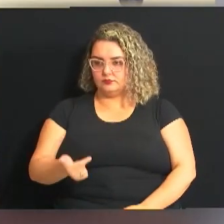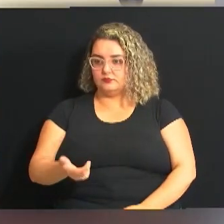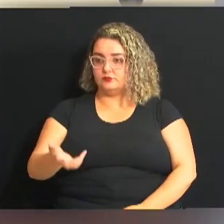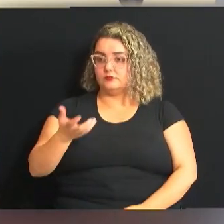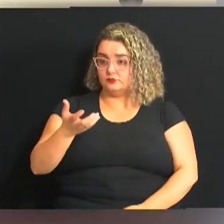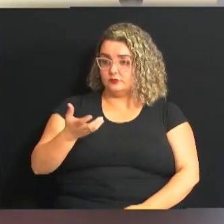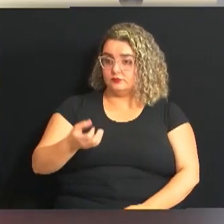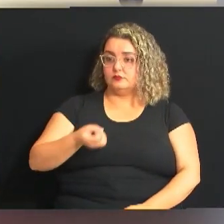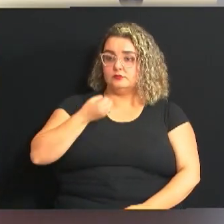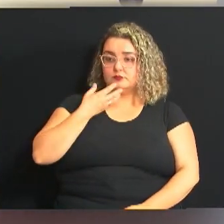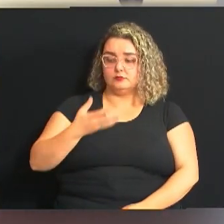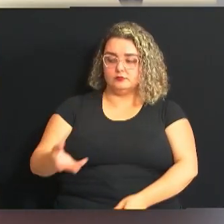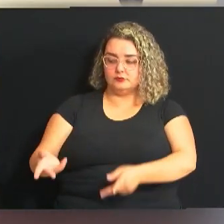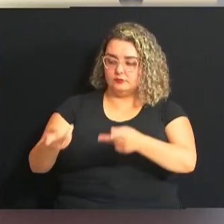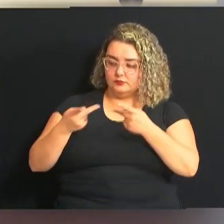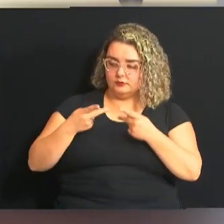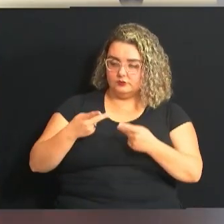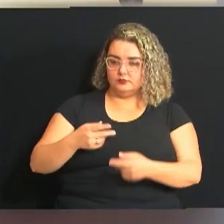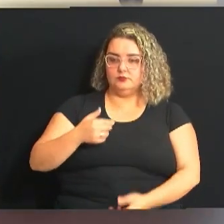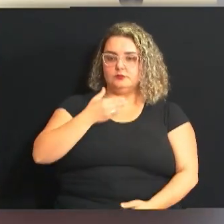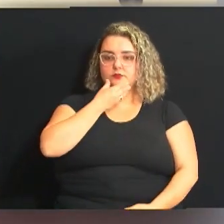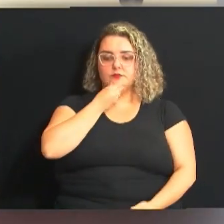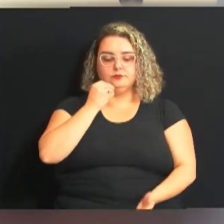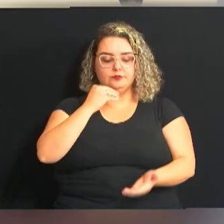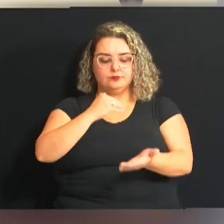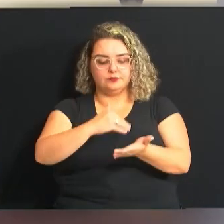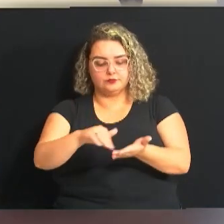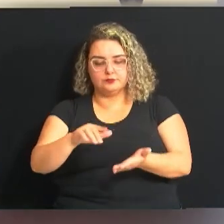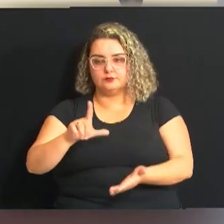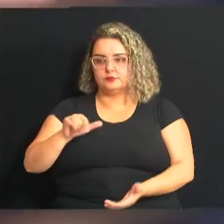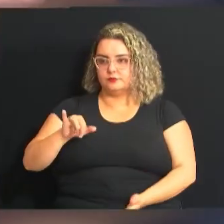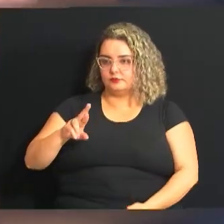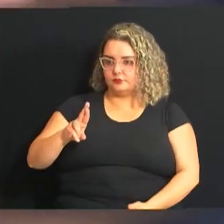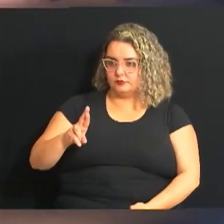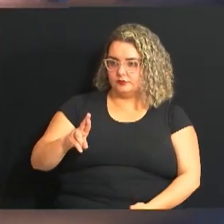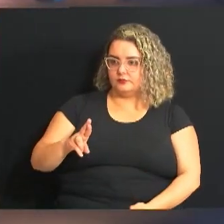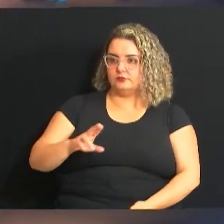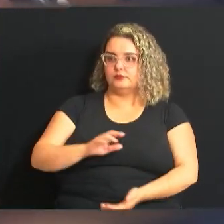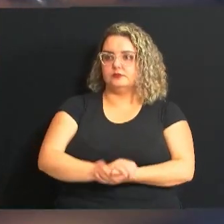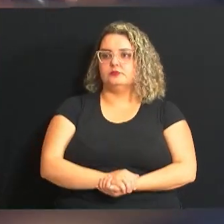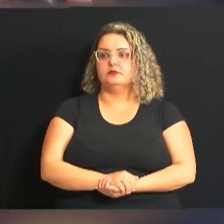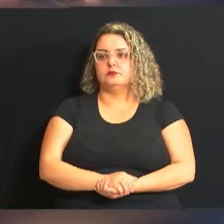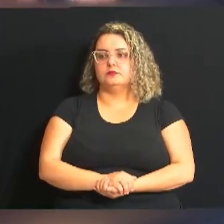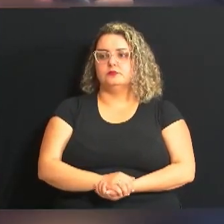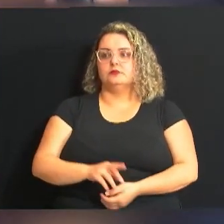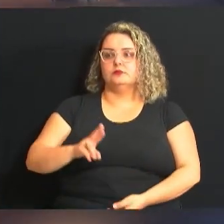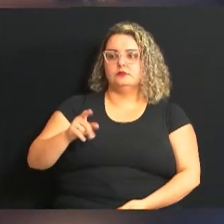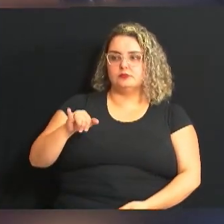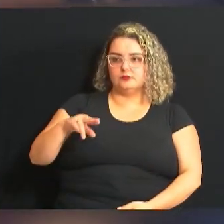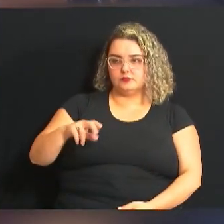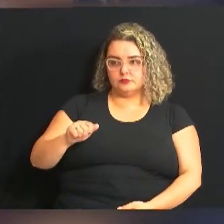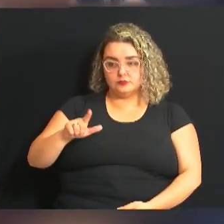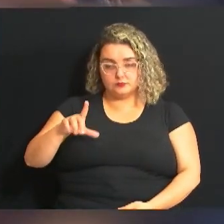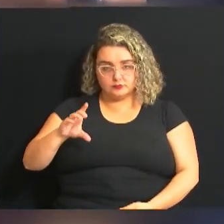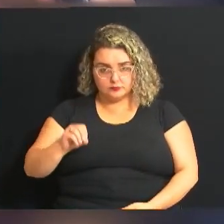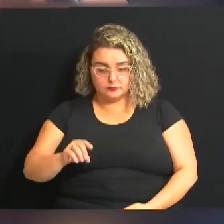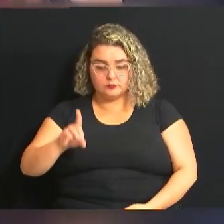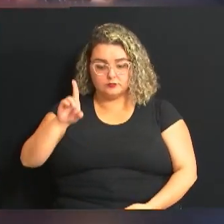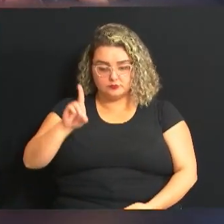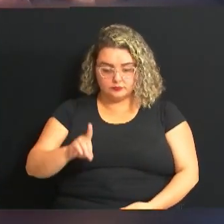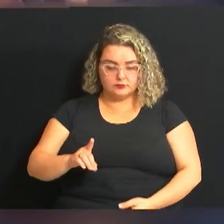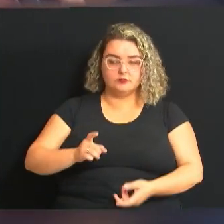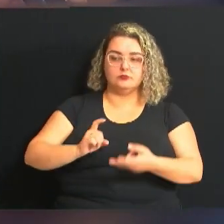as boas-vindas ao nosso secretário, Dr. Laís Zambon. Reinaldo Oliveira, diretor executivo do